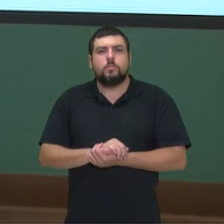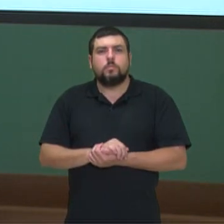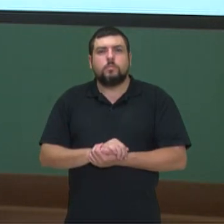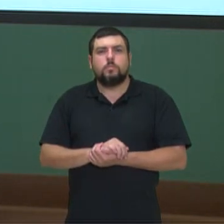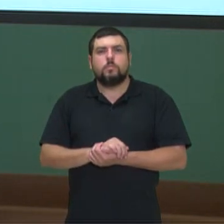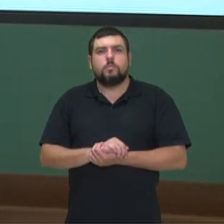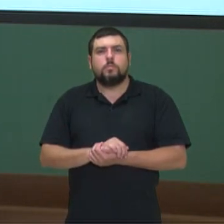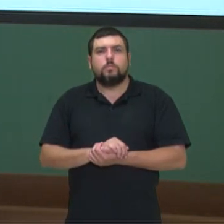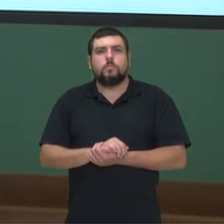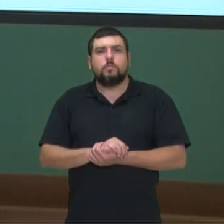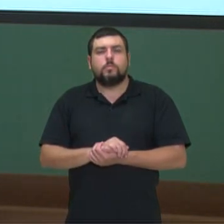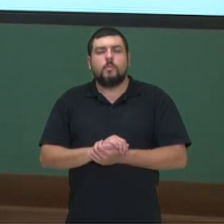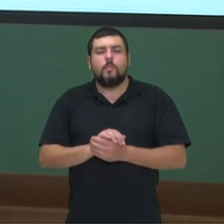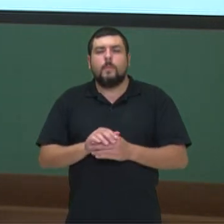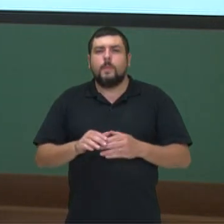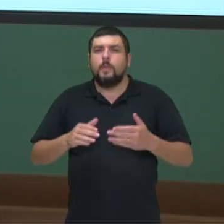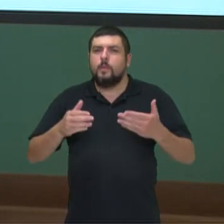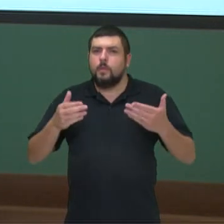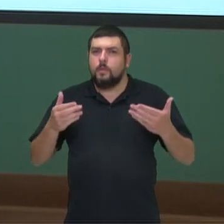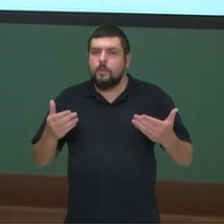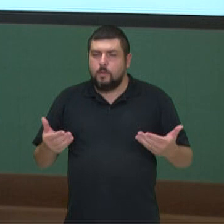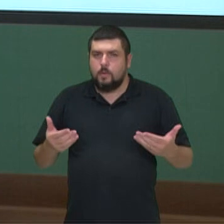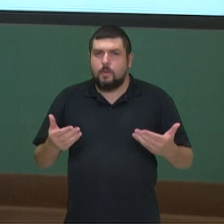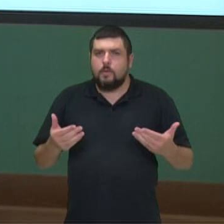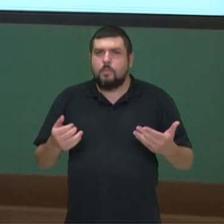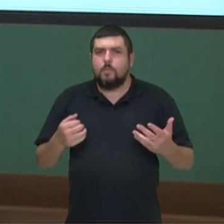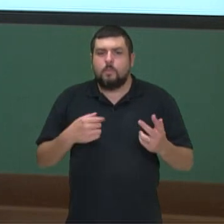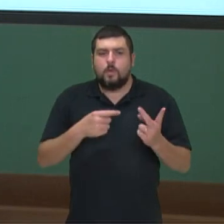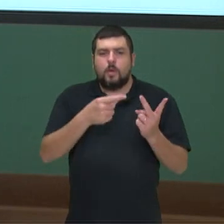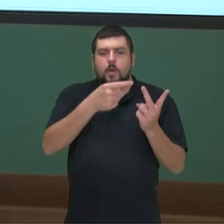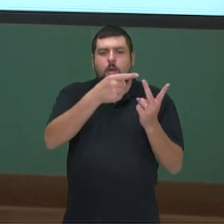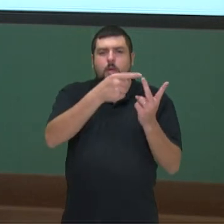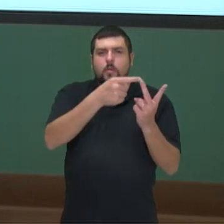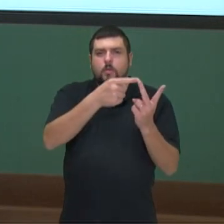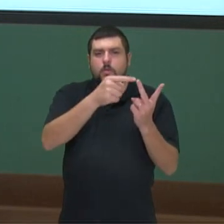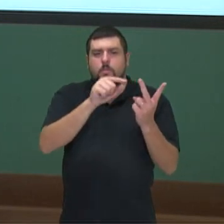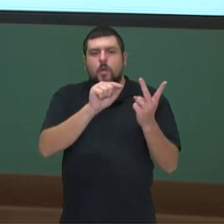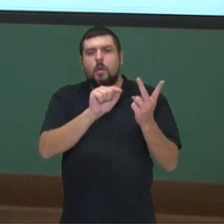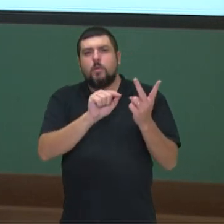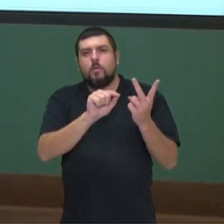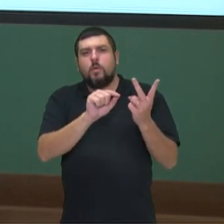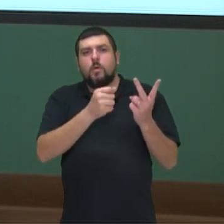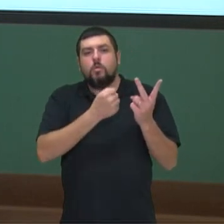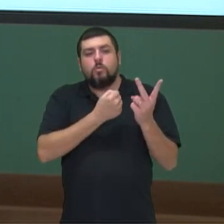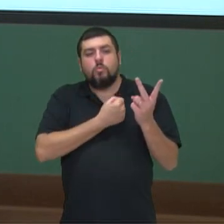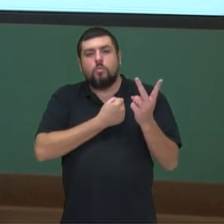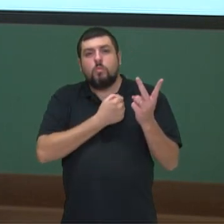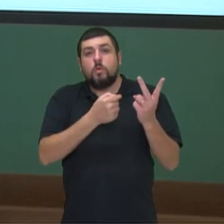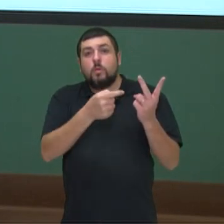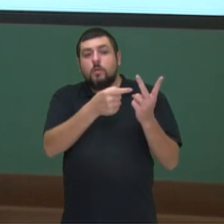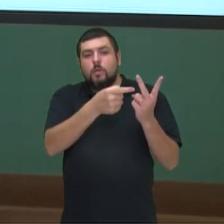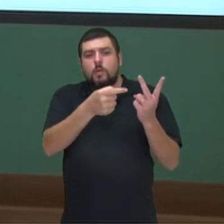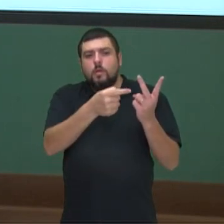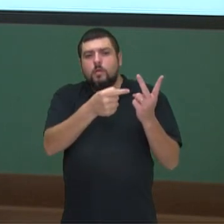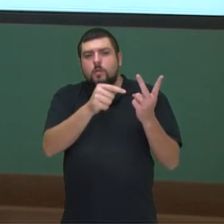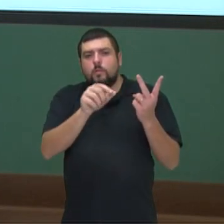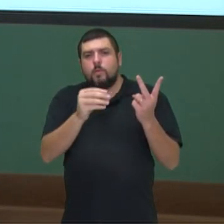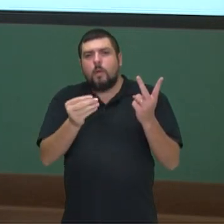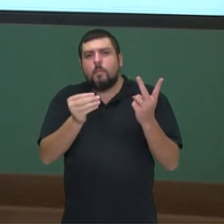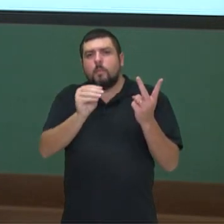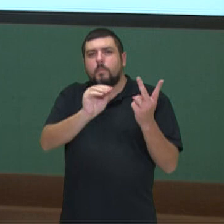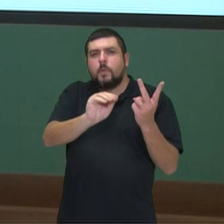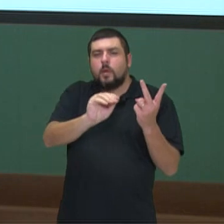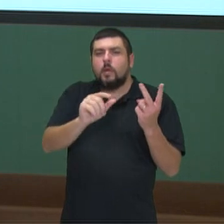Por essa razão, não existe raiz quadrada de um número negativo. Ou seja, se eu pedisse